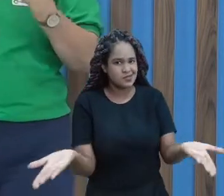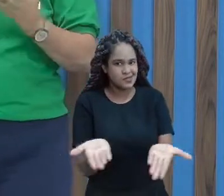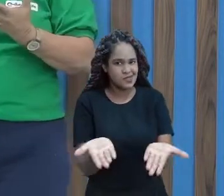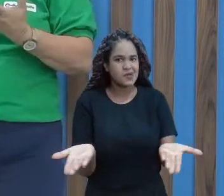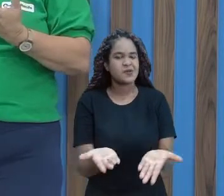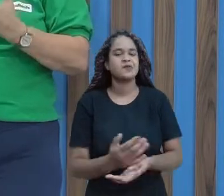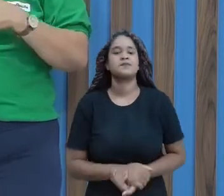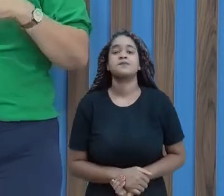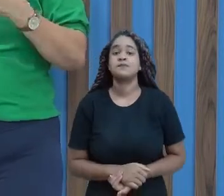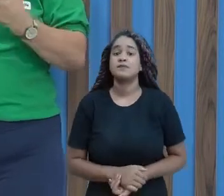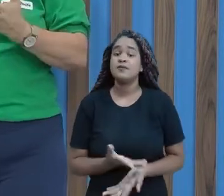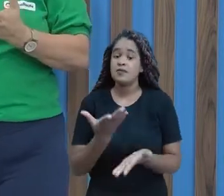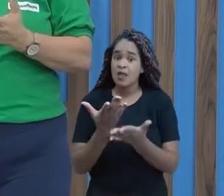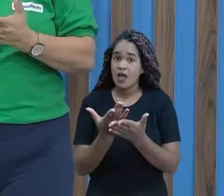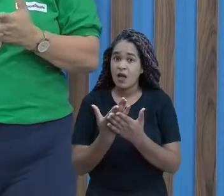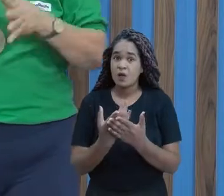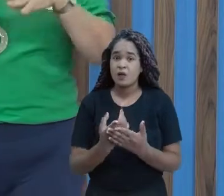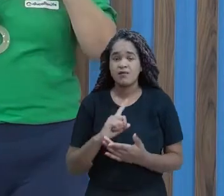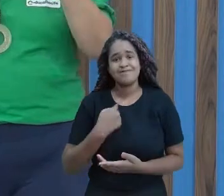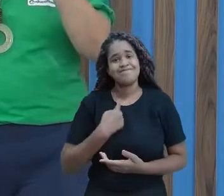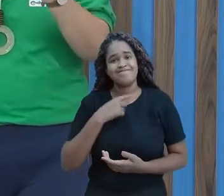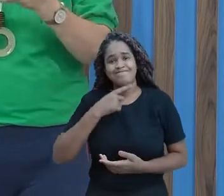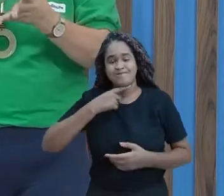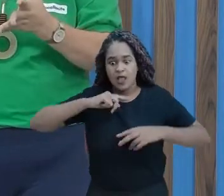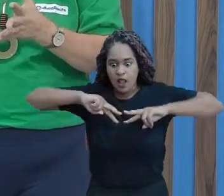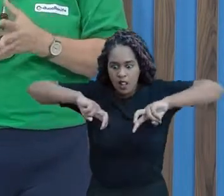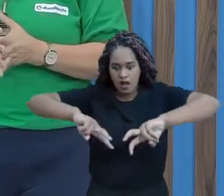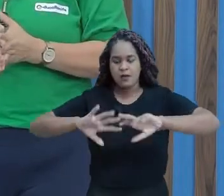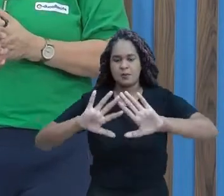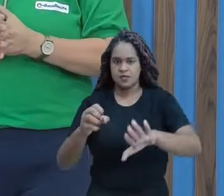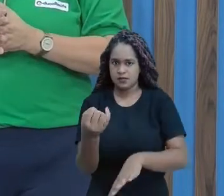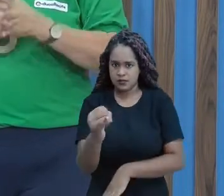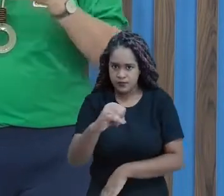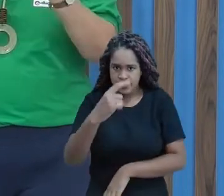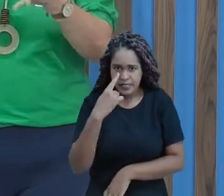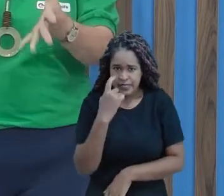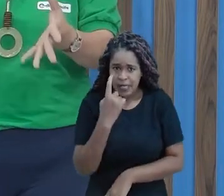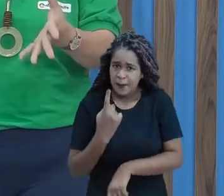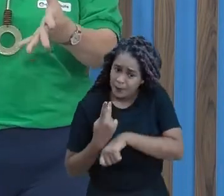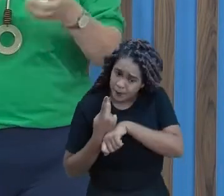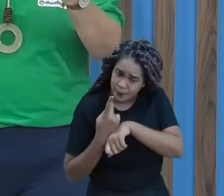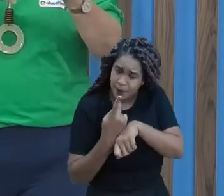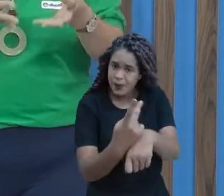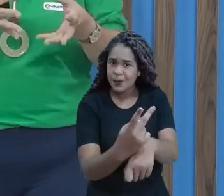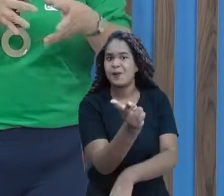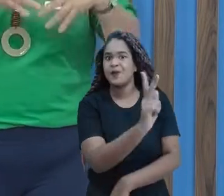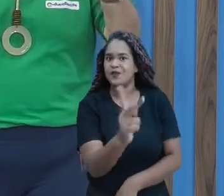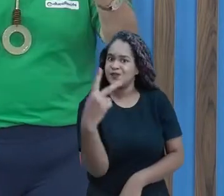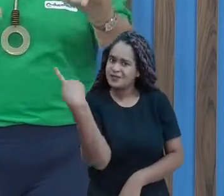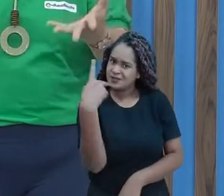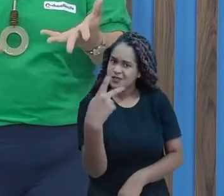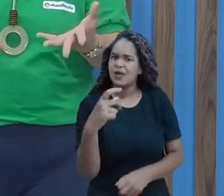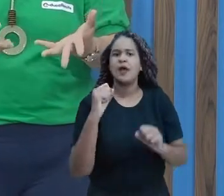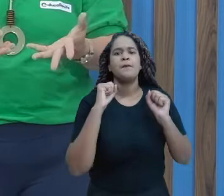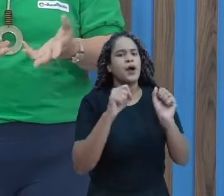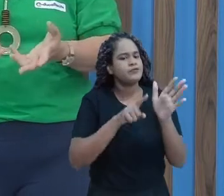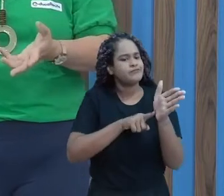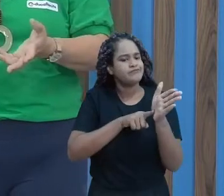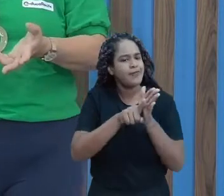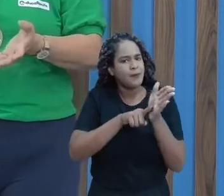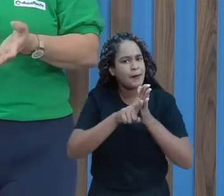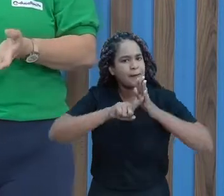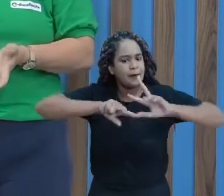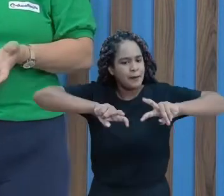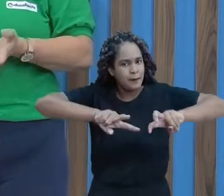A nossa aula hoje não dá para a gente falar sobre isso, mas se vocês tiverem interesse, perguntem à sua professora, seu professor, e podem fazer uma pesquisa